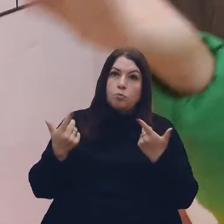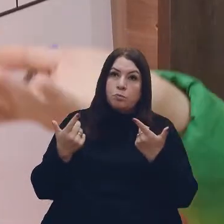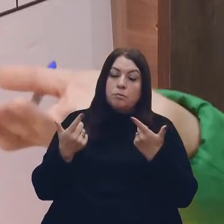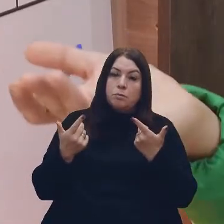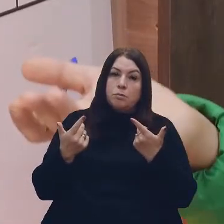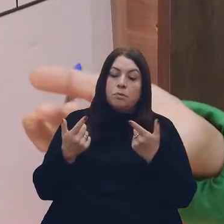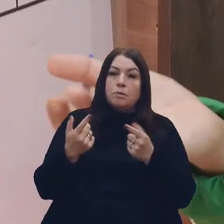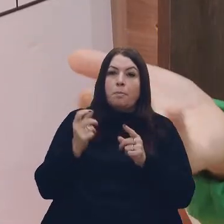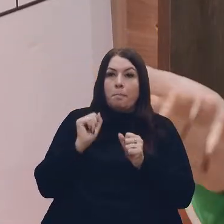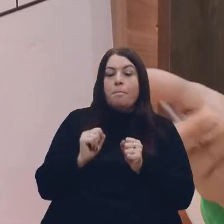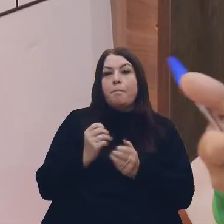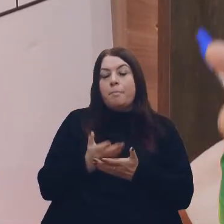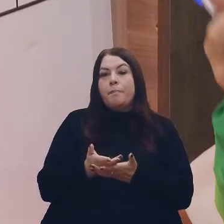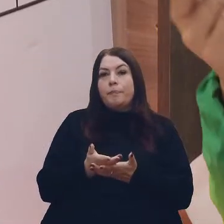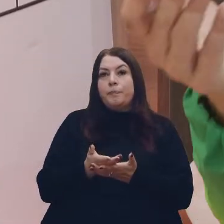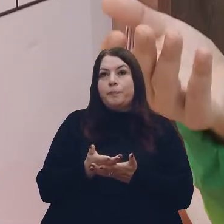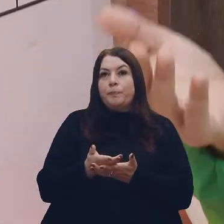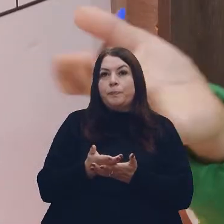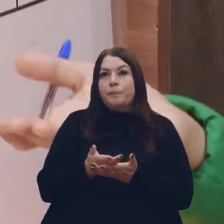casos acaba sendo